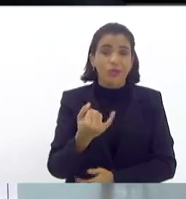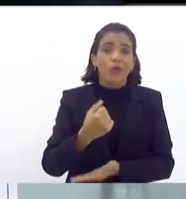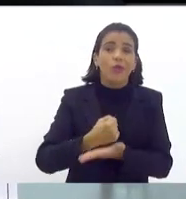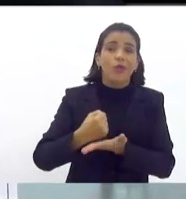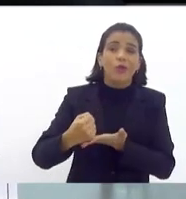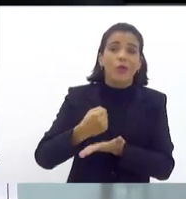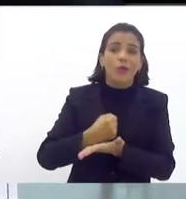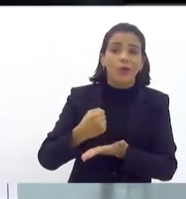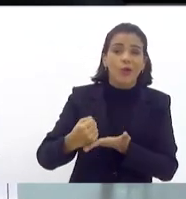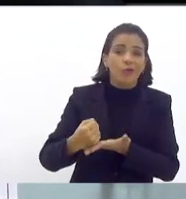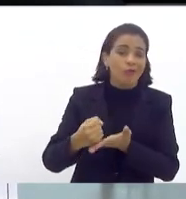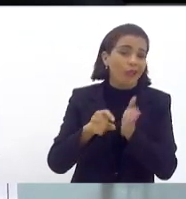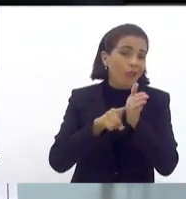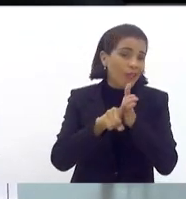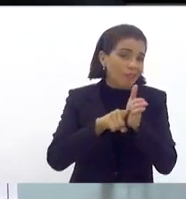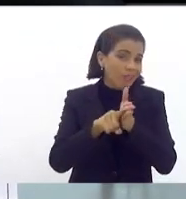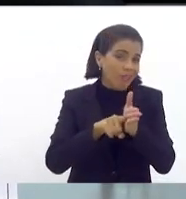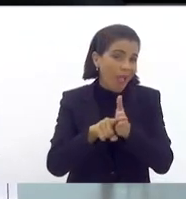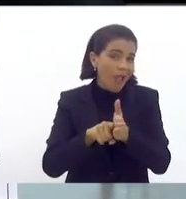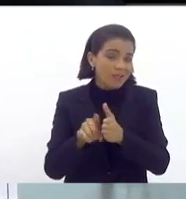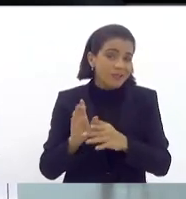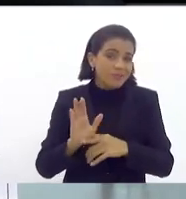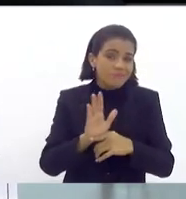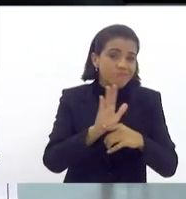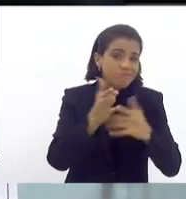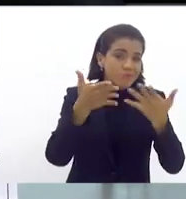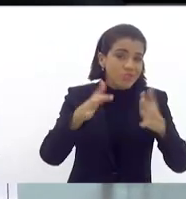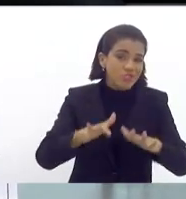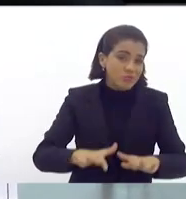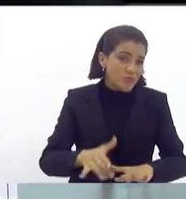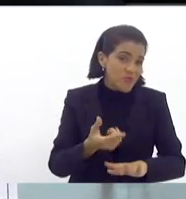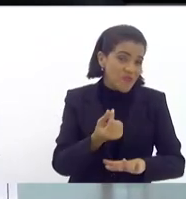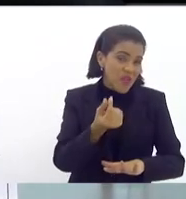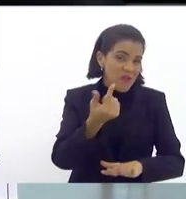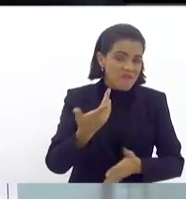contratar análise de benefícios fiscais.